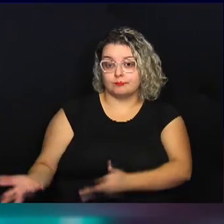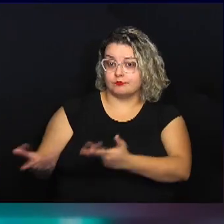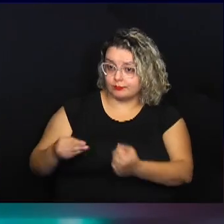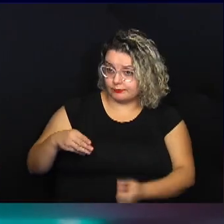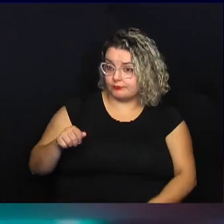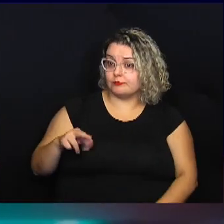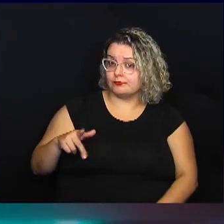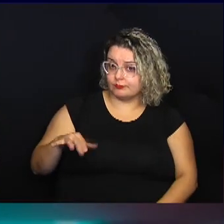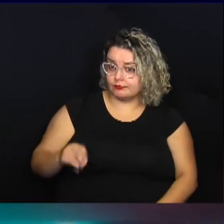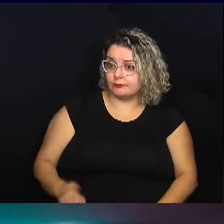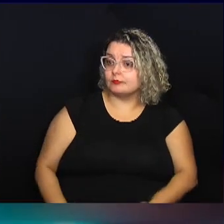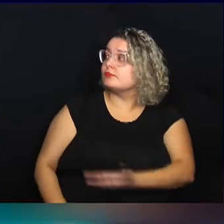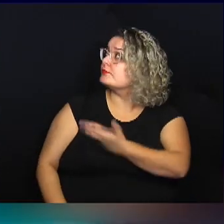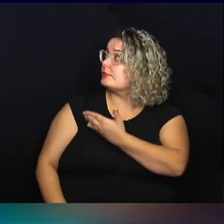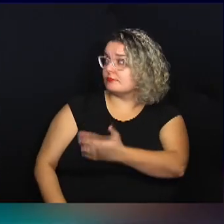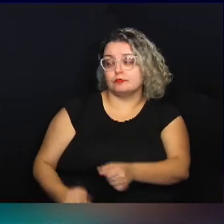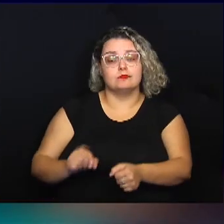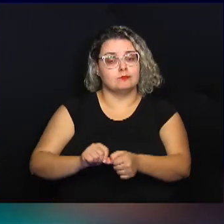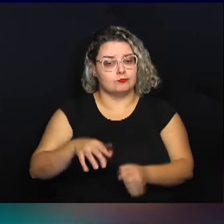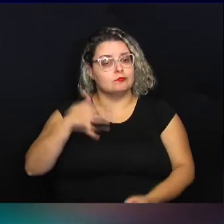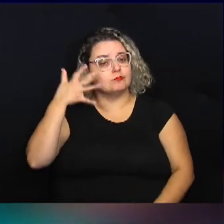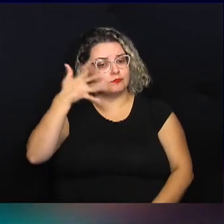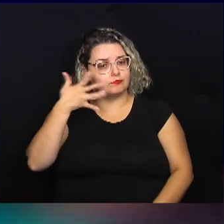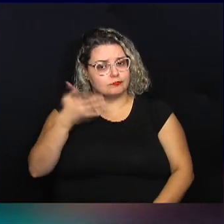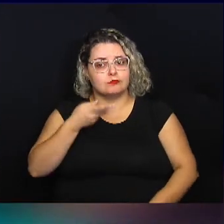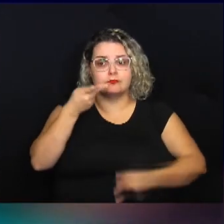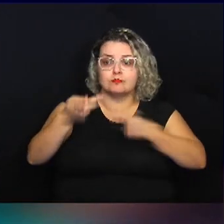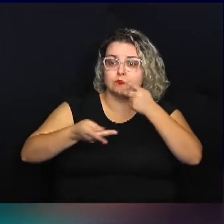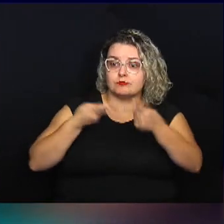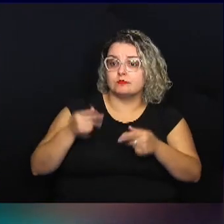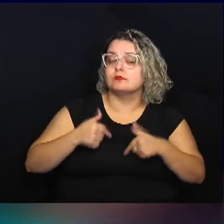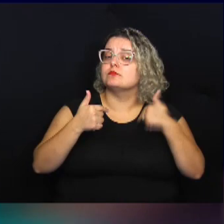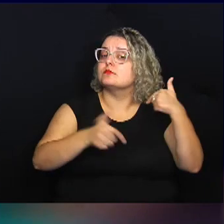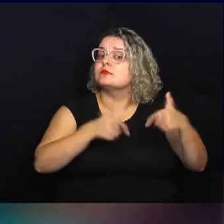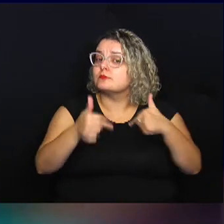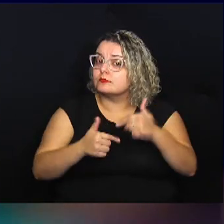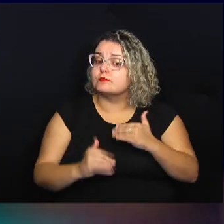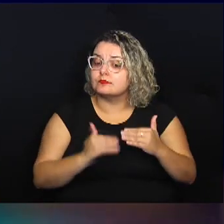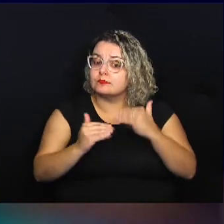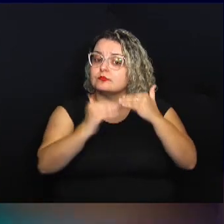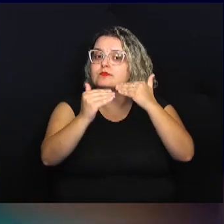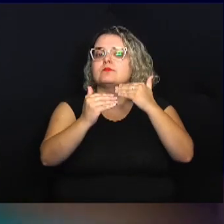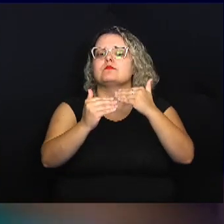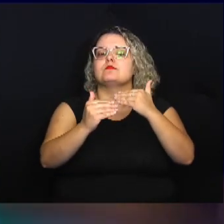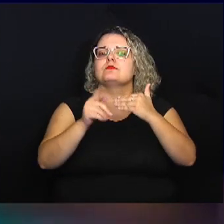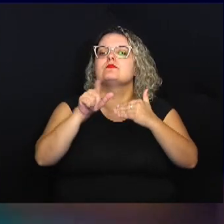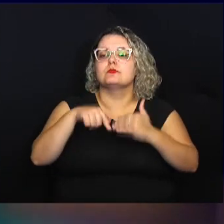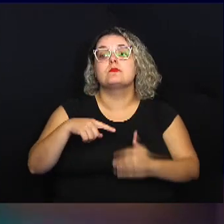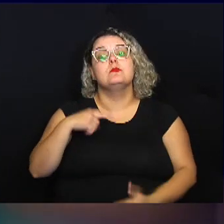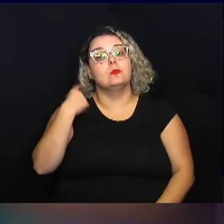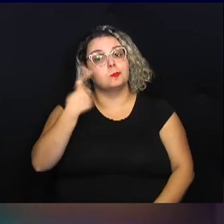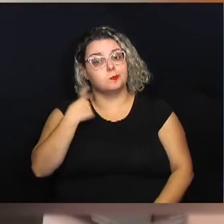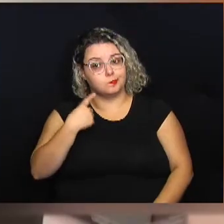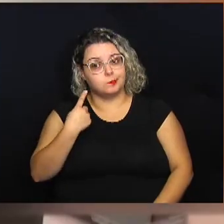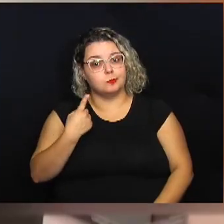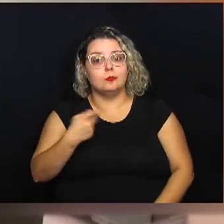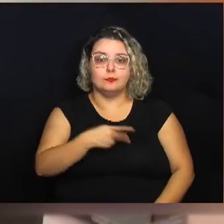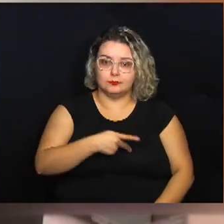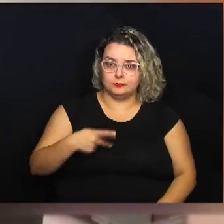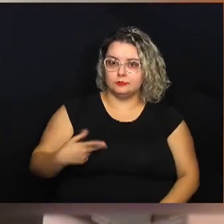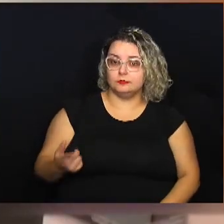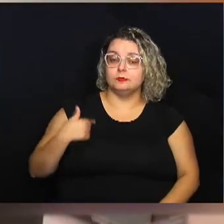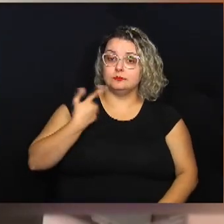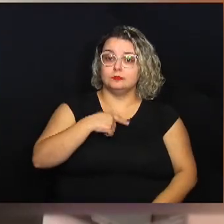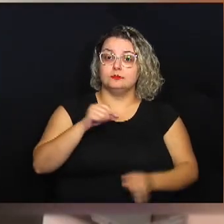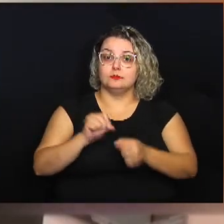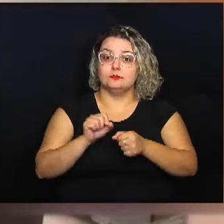Soares realizou uma palestra e contou sobre o trabalho desenvolvido como advogada e pastora. Nós fazemos